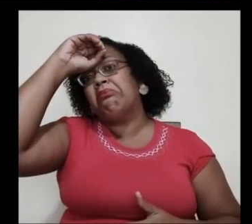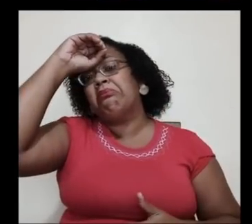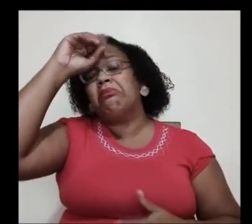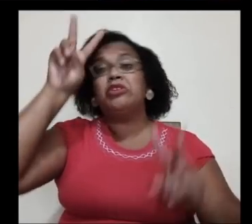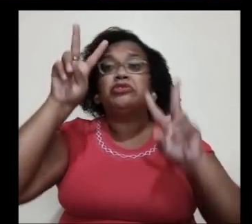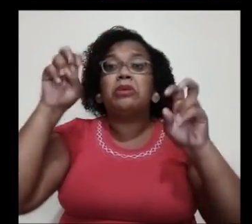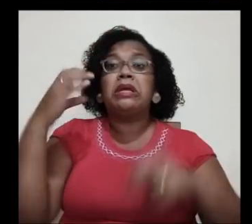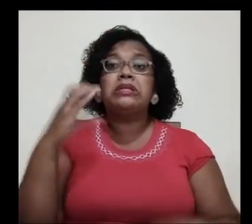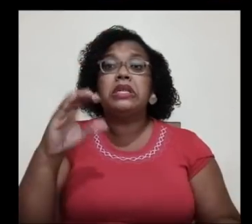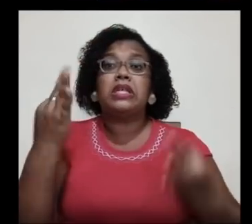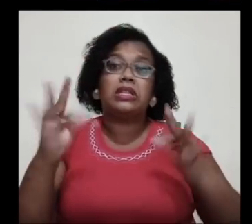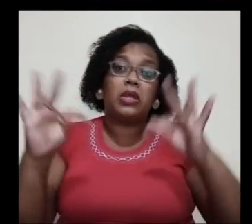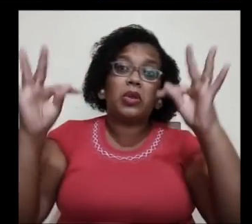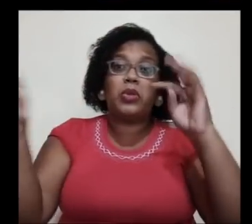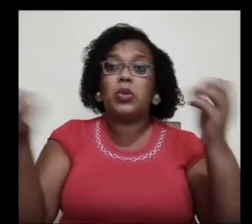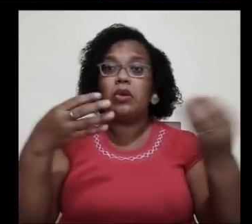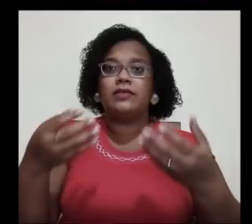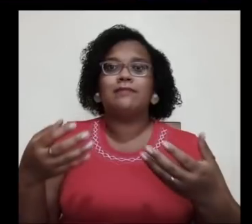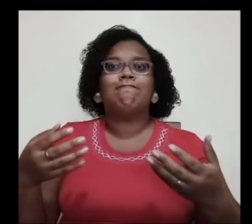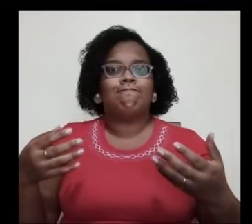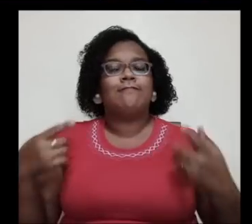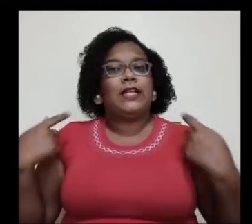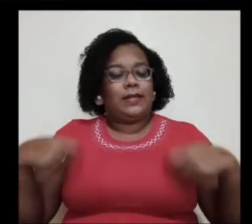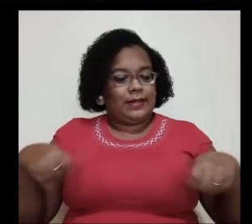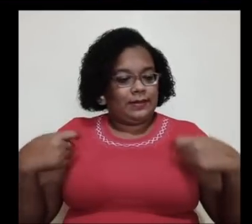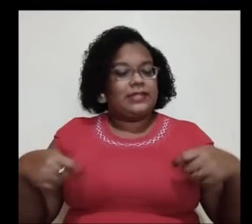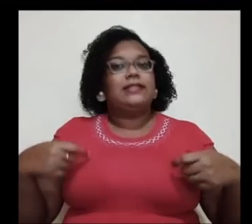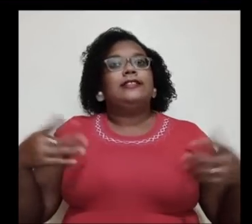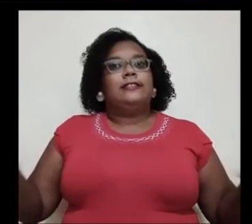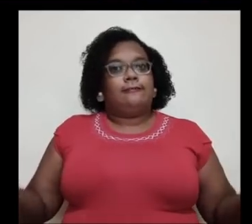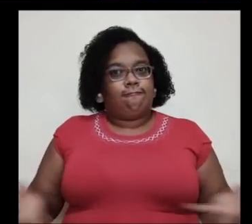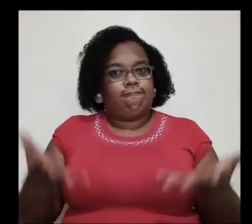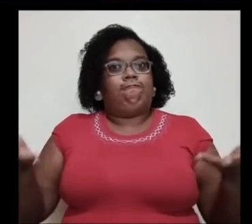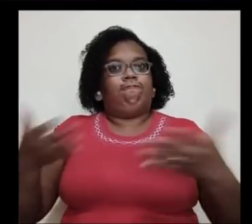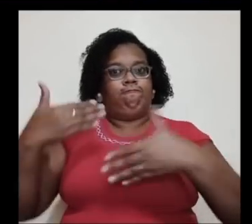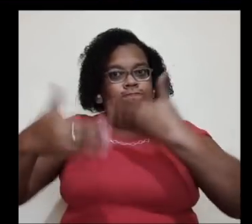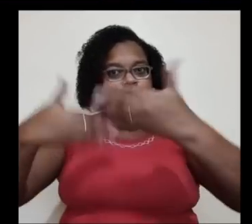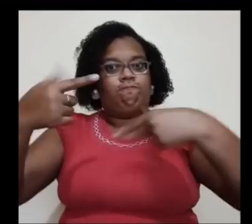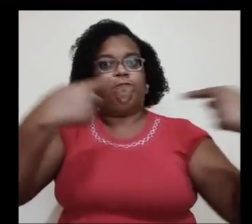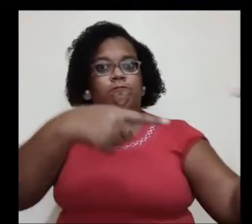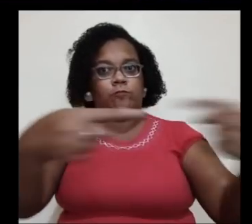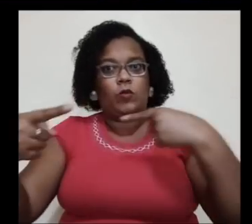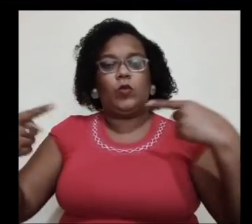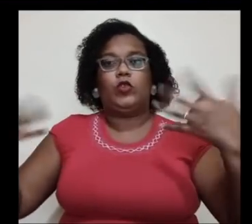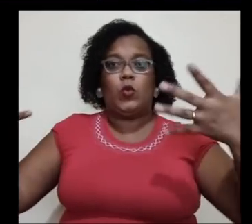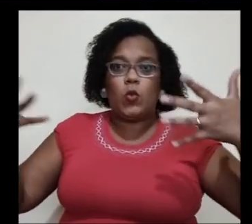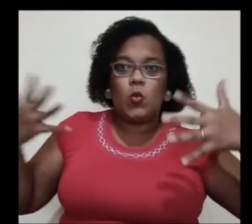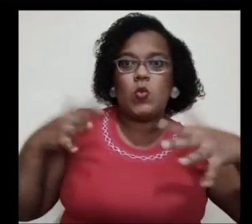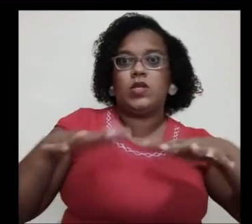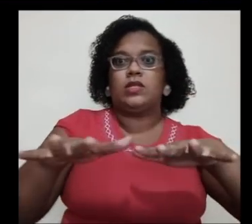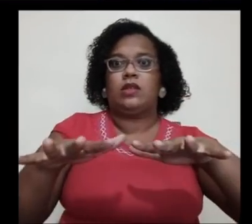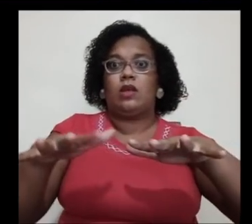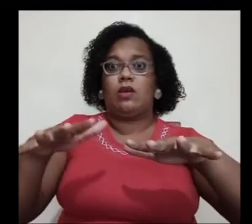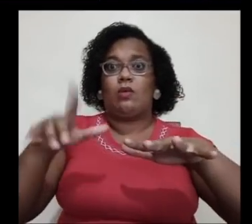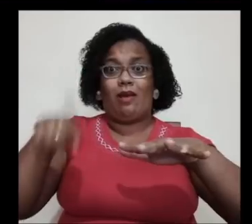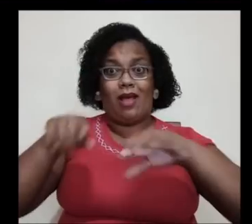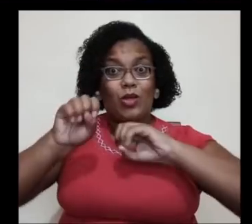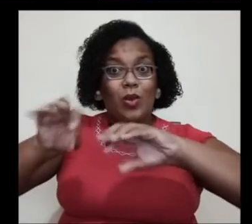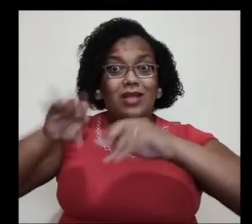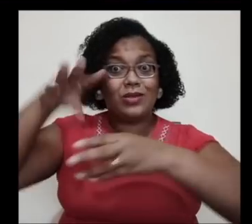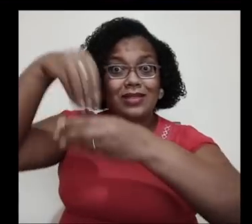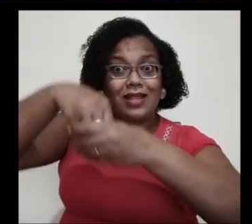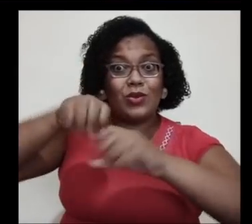da ciência, tecnologia e inovação. Então, nós devemos fazer todo um processo de políticas de inclusão via educação,